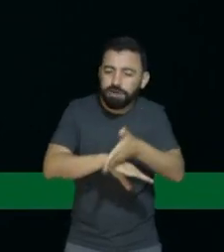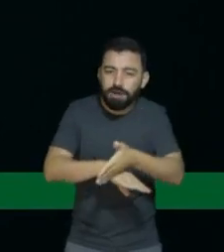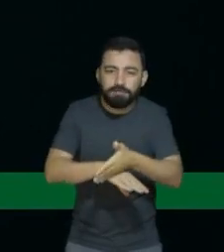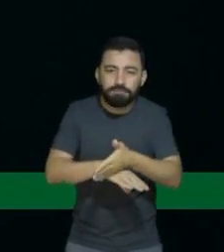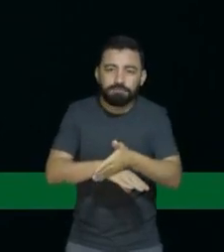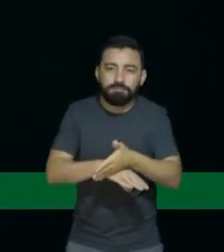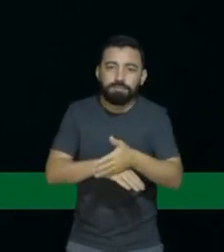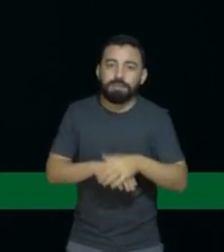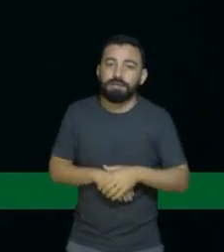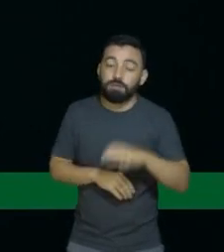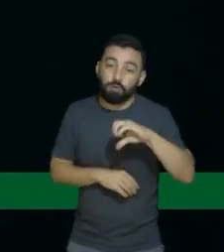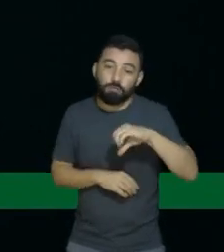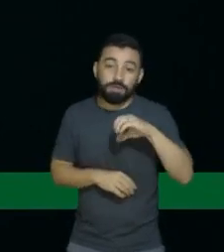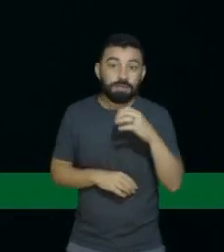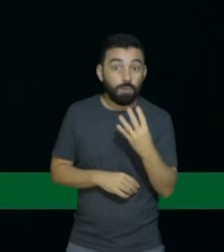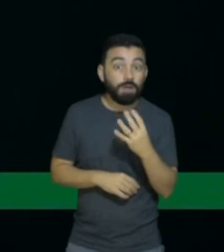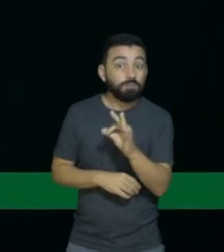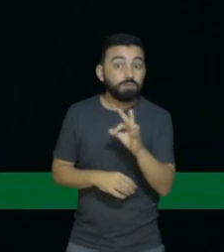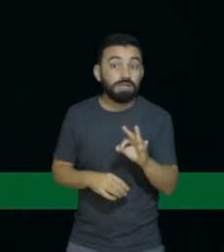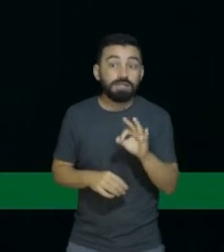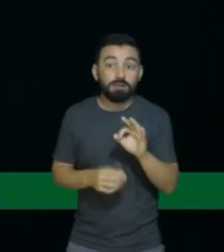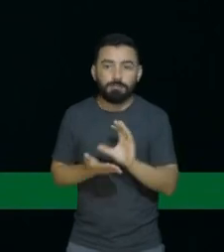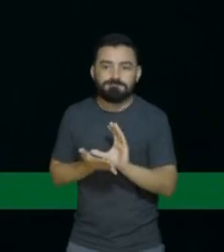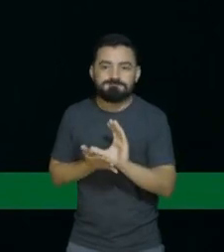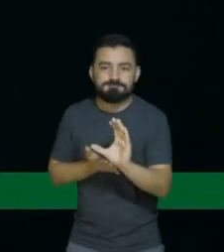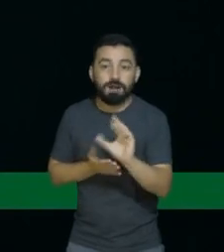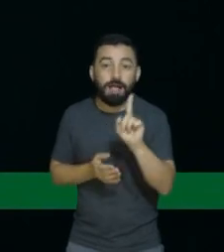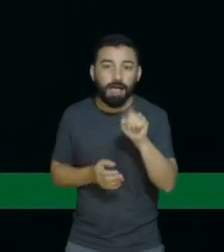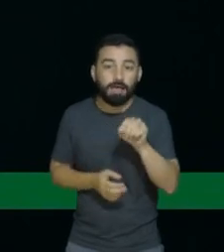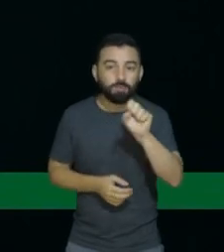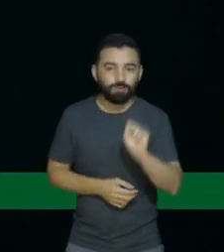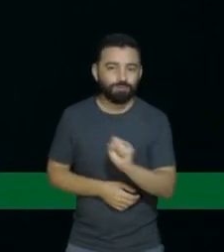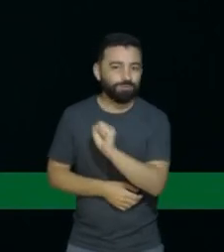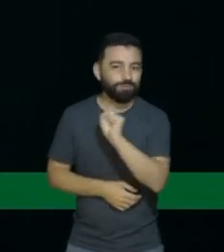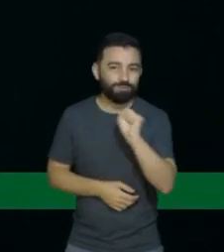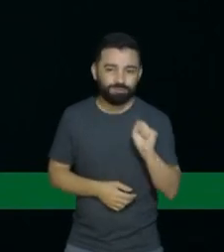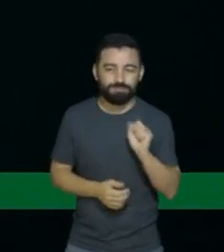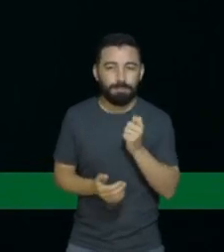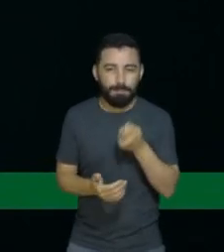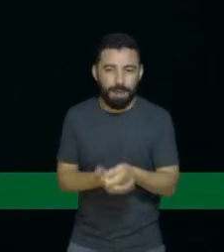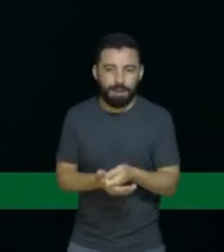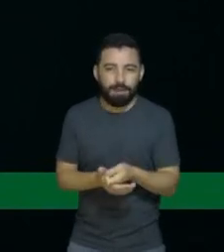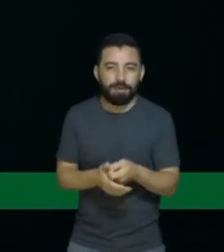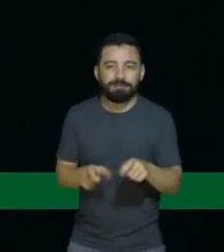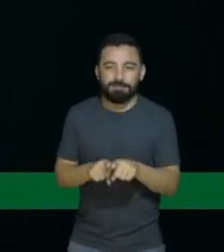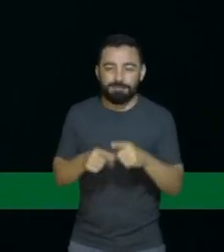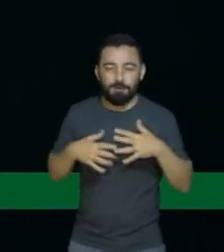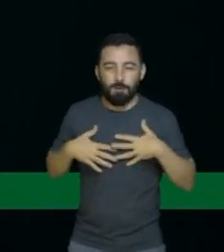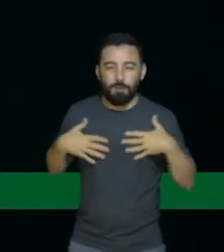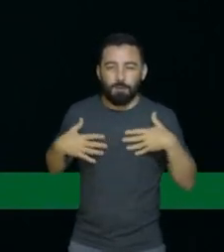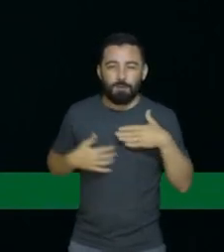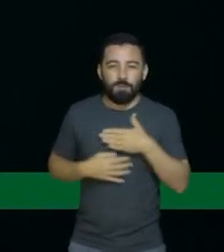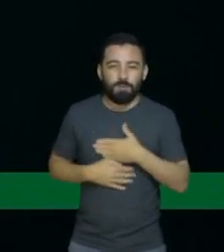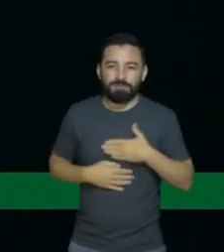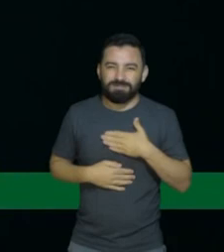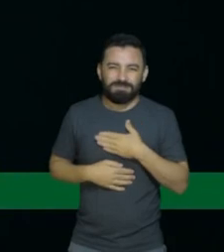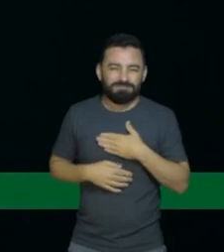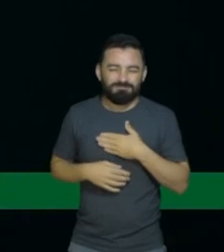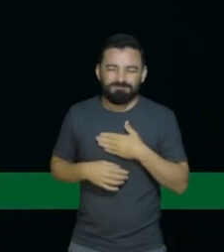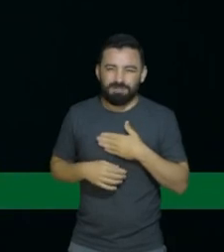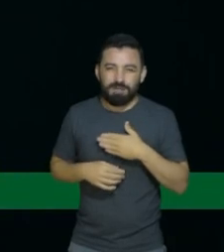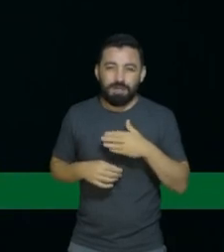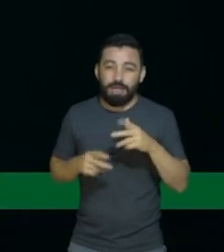94% financiados pelo sistema único de saúde e com grande orgulho de dizer com padrão de Hospital